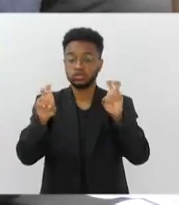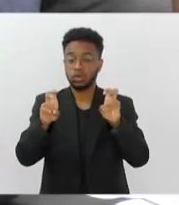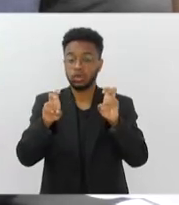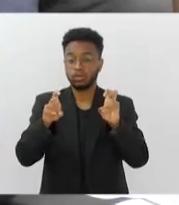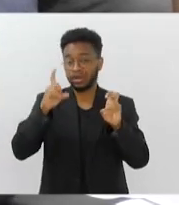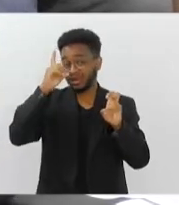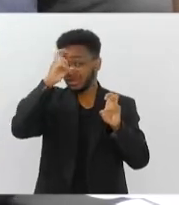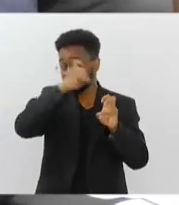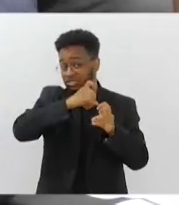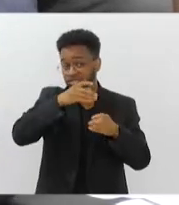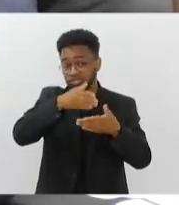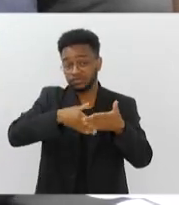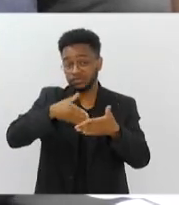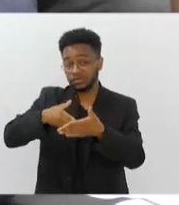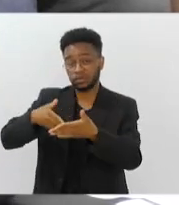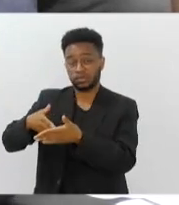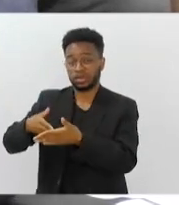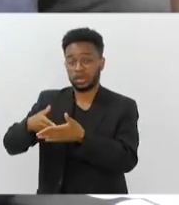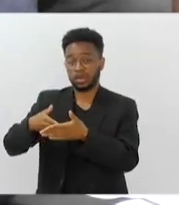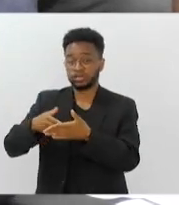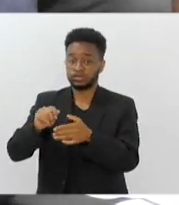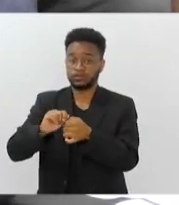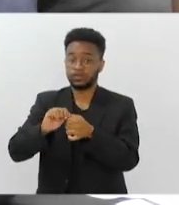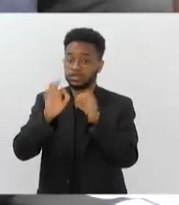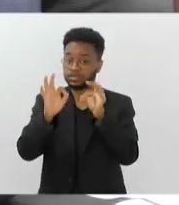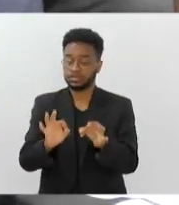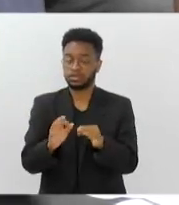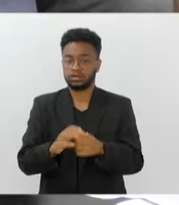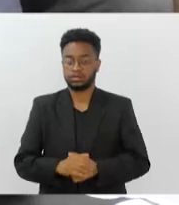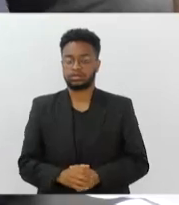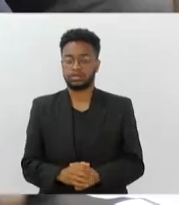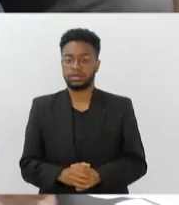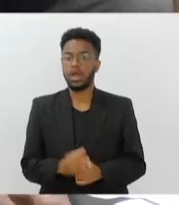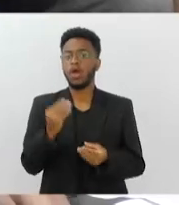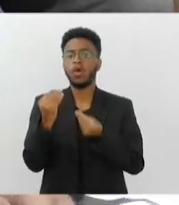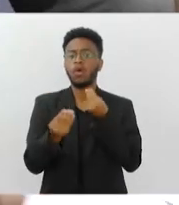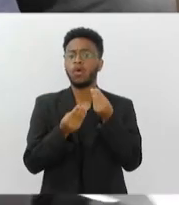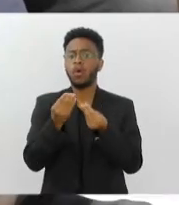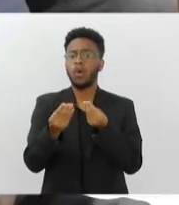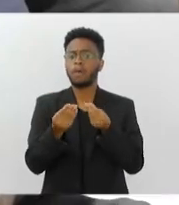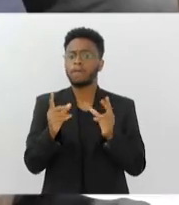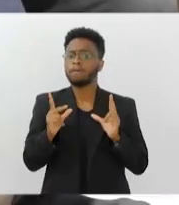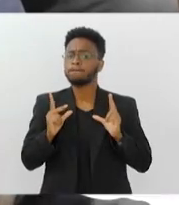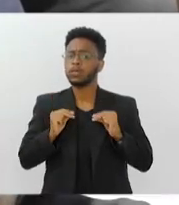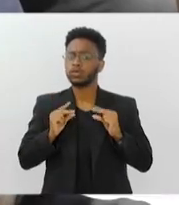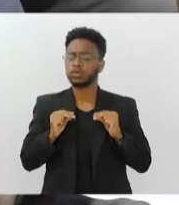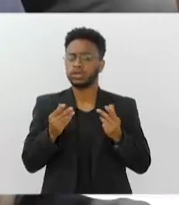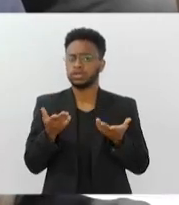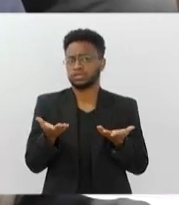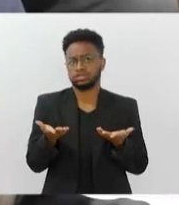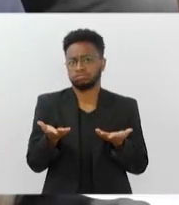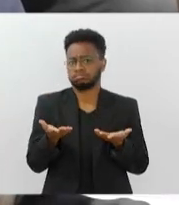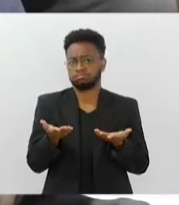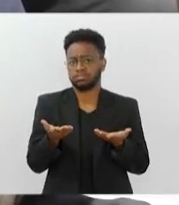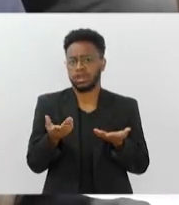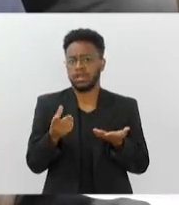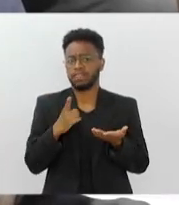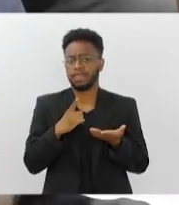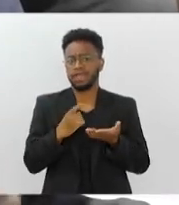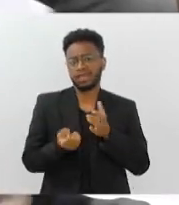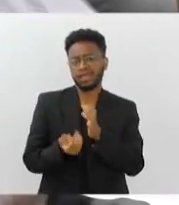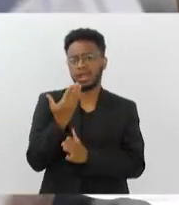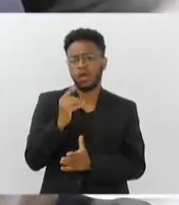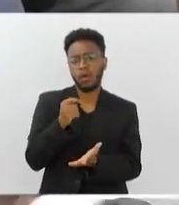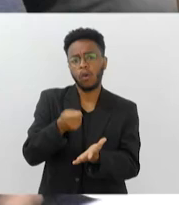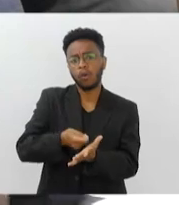da aplicabilidade disso. Quer dizer, como é que o motorista, você tá criando uma